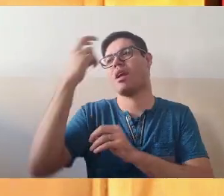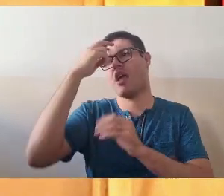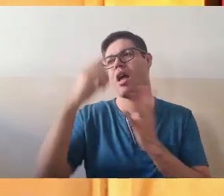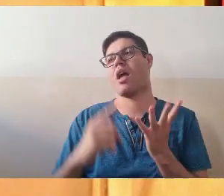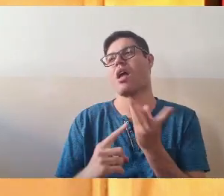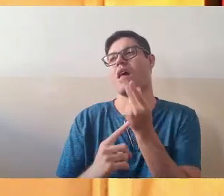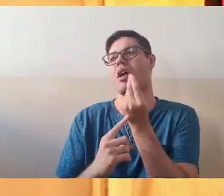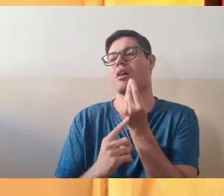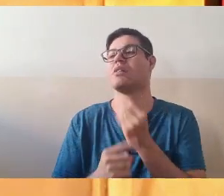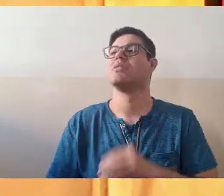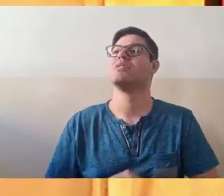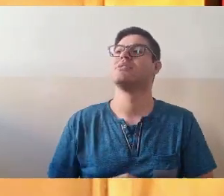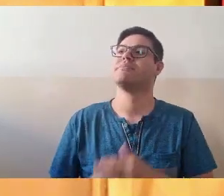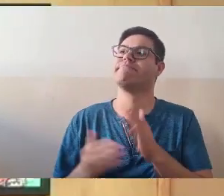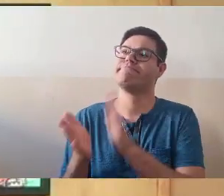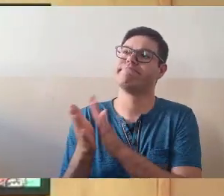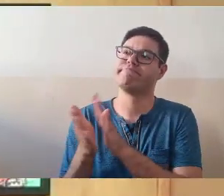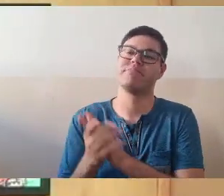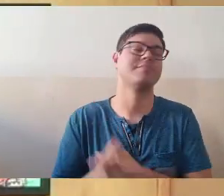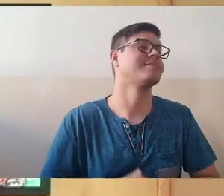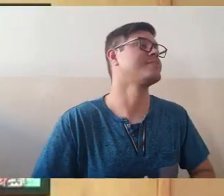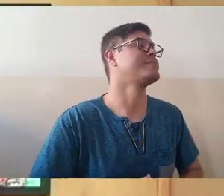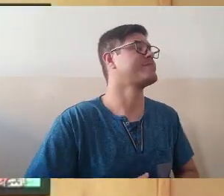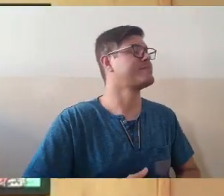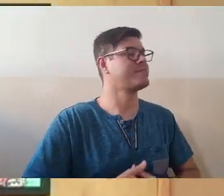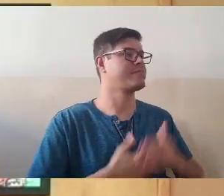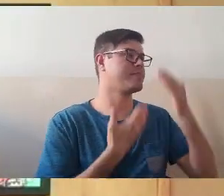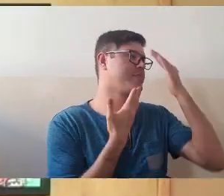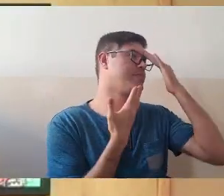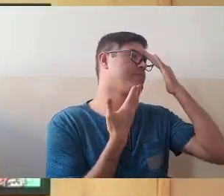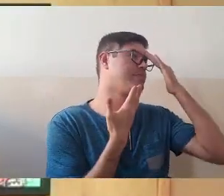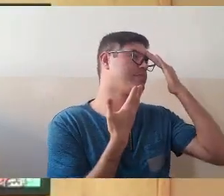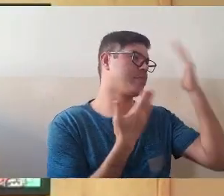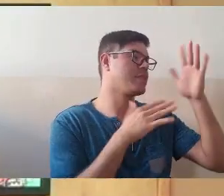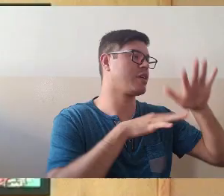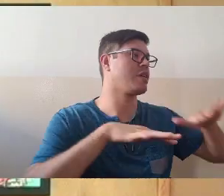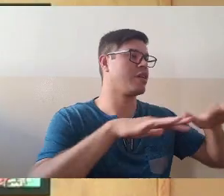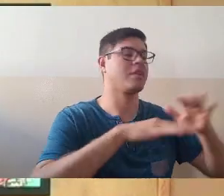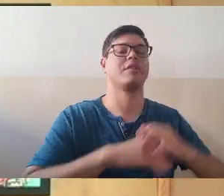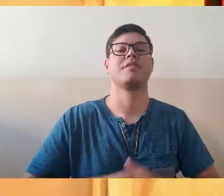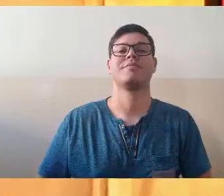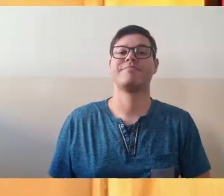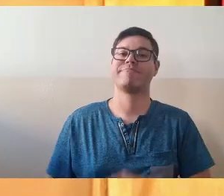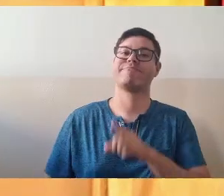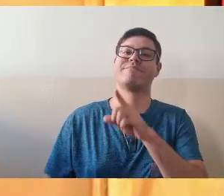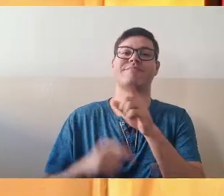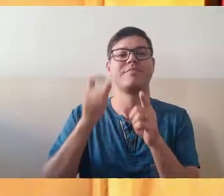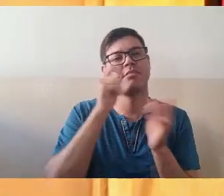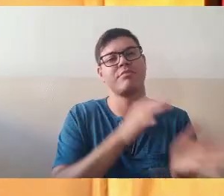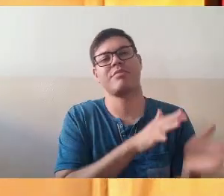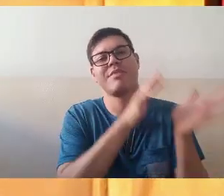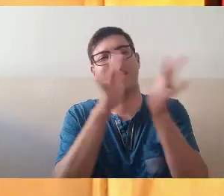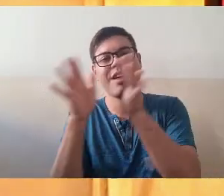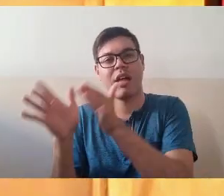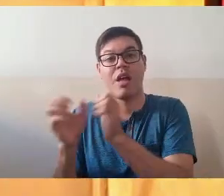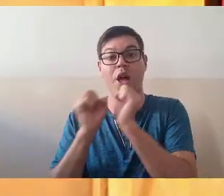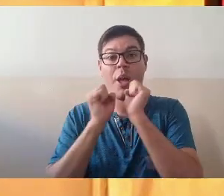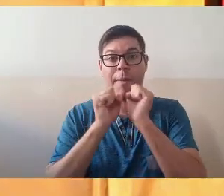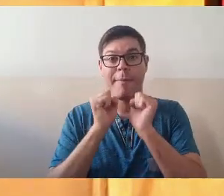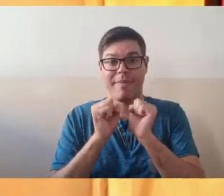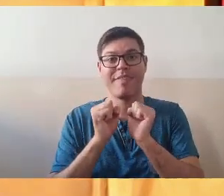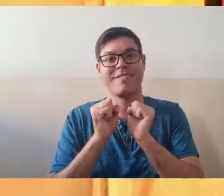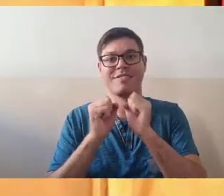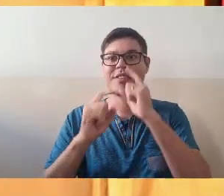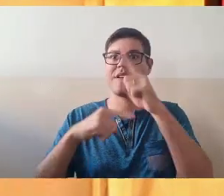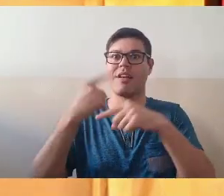Parabéns pelo seu trabalho. Agradeço, Gil. Obrigado a você. Obrigado a todos. Bom, e você que acompanhou a gente aqui, pode nos acompanhar numa próxima, é claro.